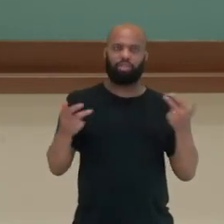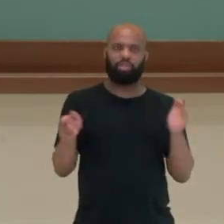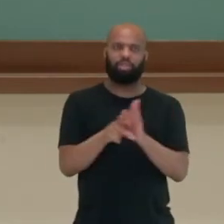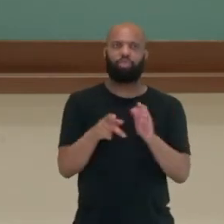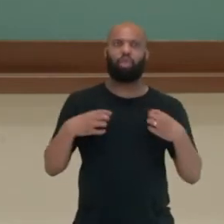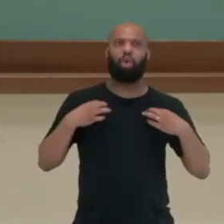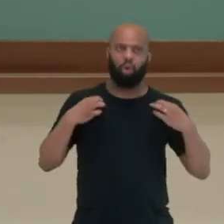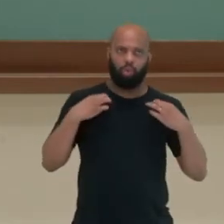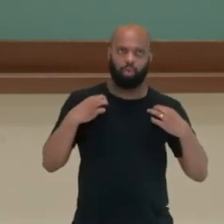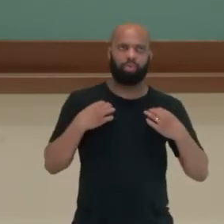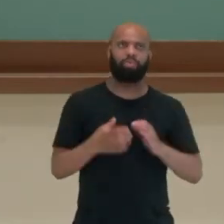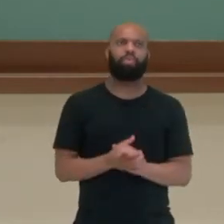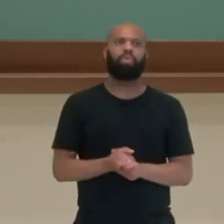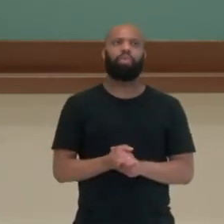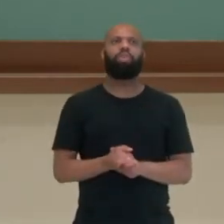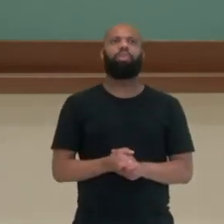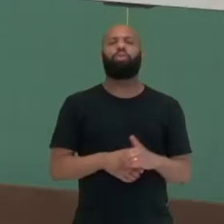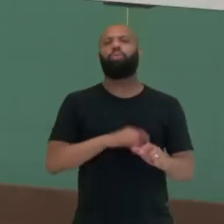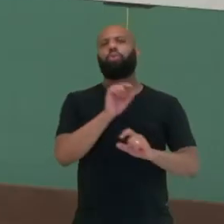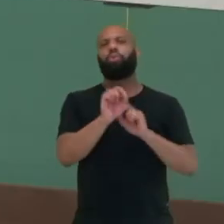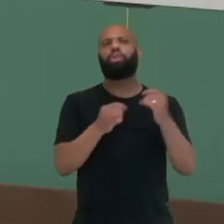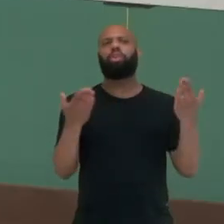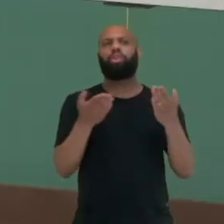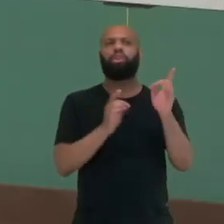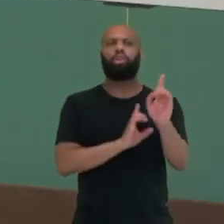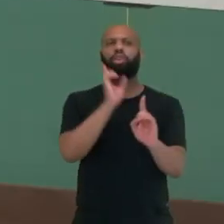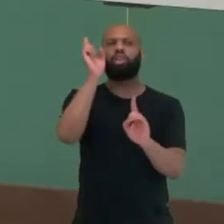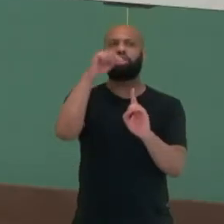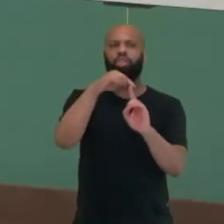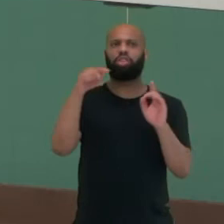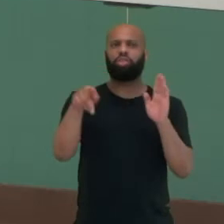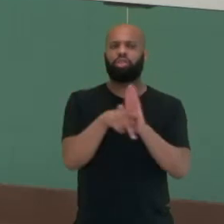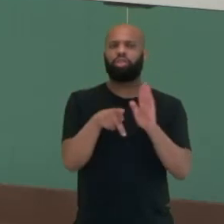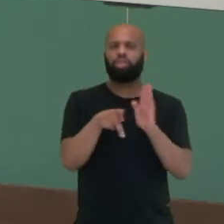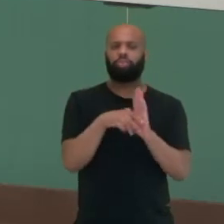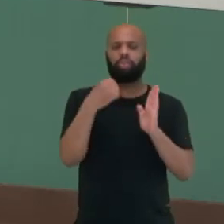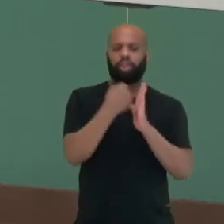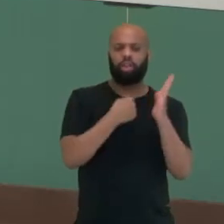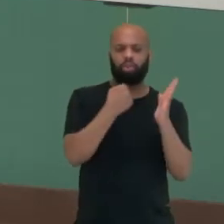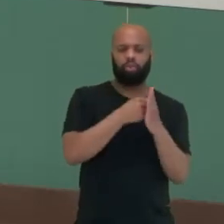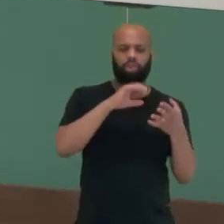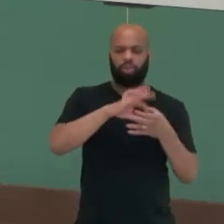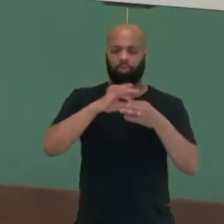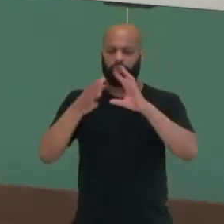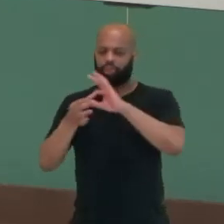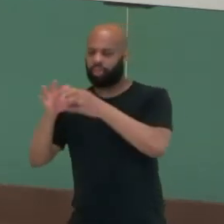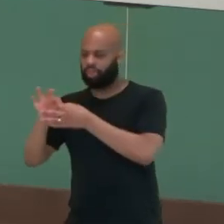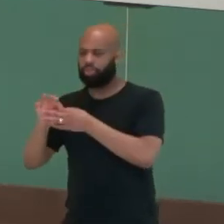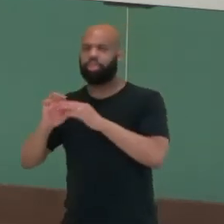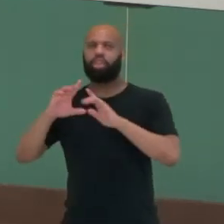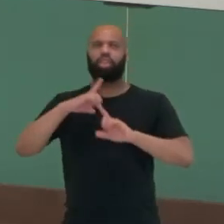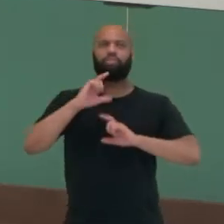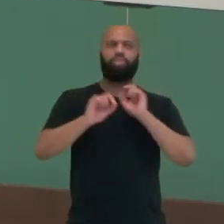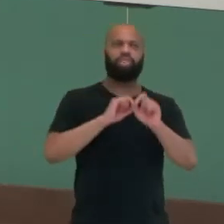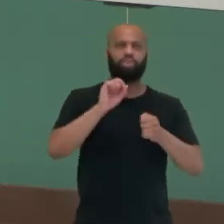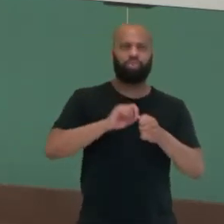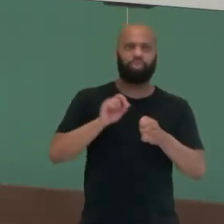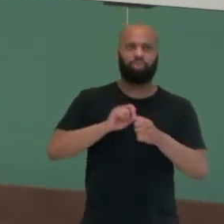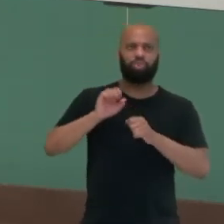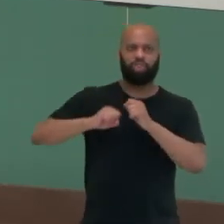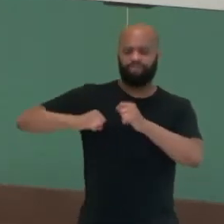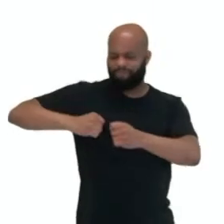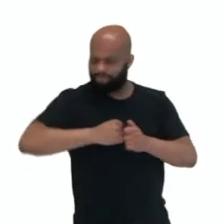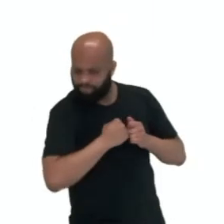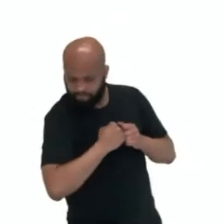vestimentas. Qual que é o objetivo da luta olímpica? Então vamos lá, o que eu tenho que fazer? Eu tenho que imobilizar o